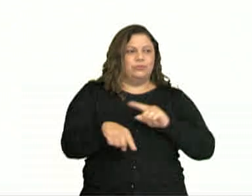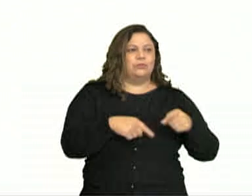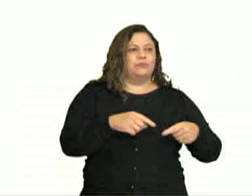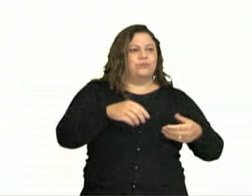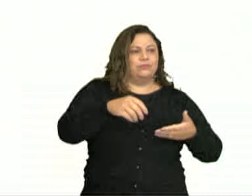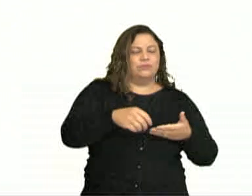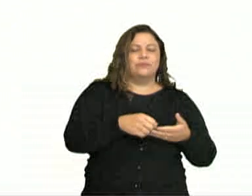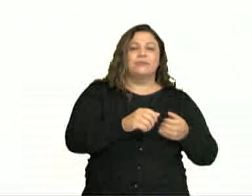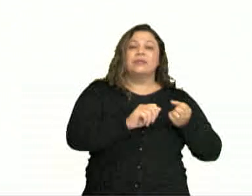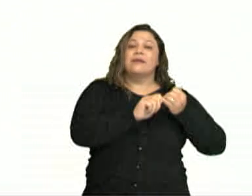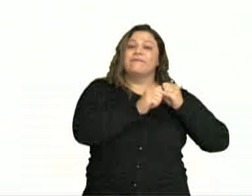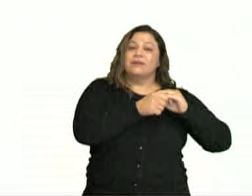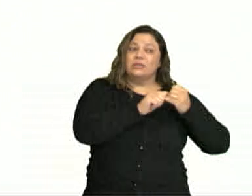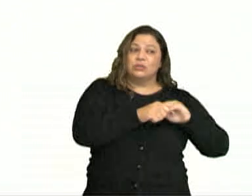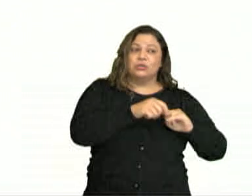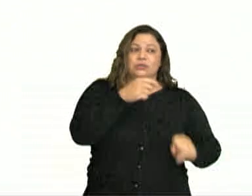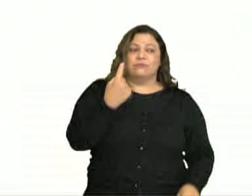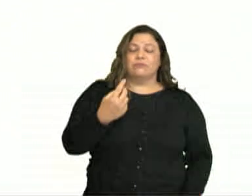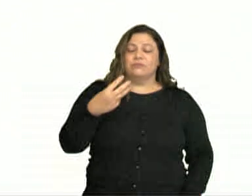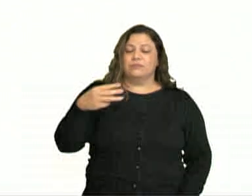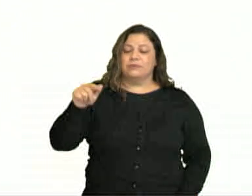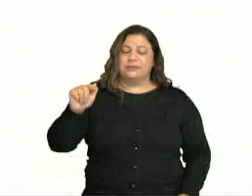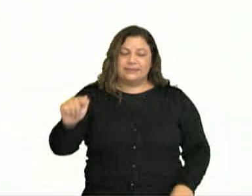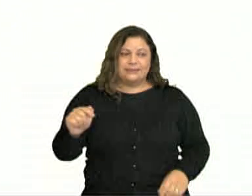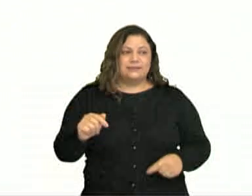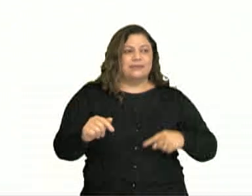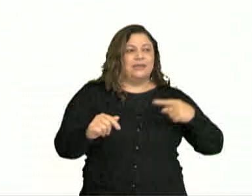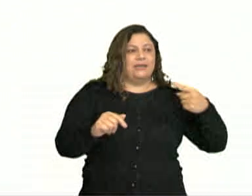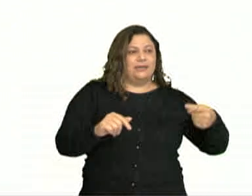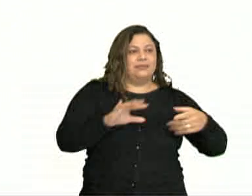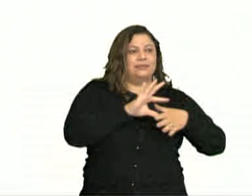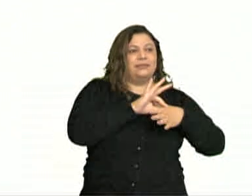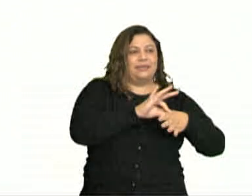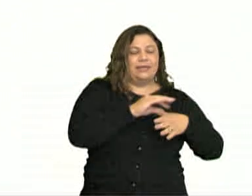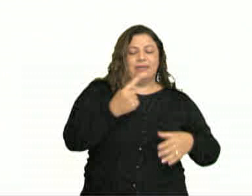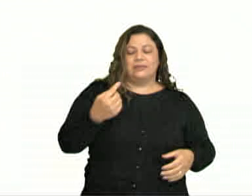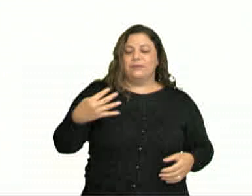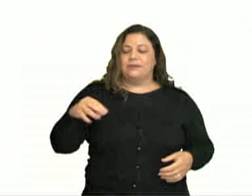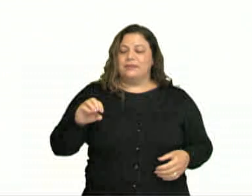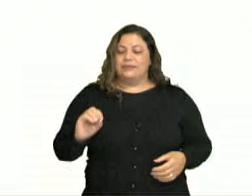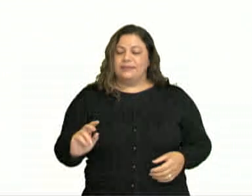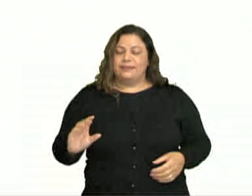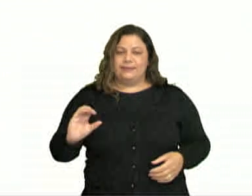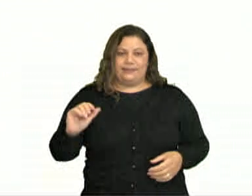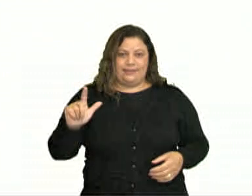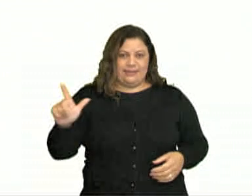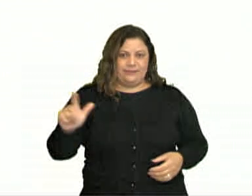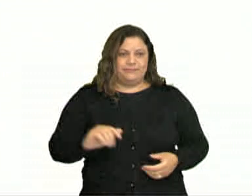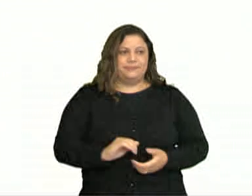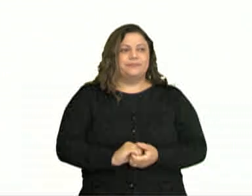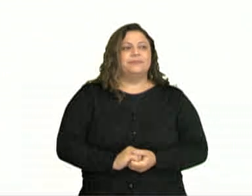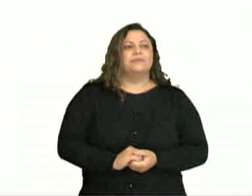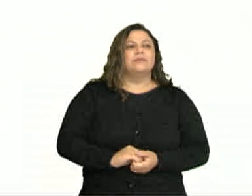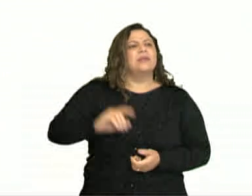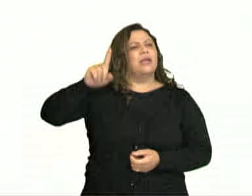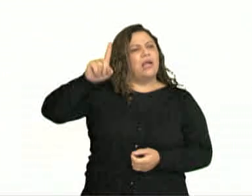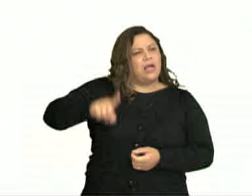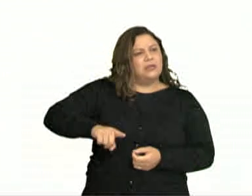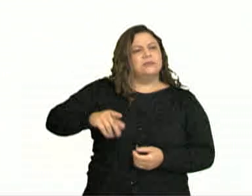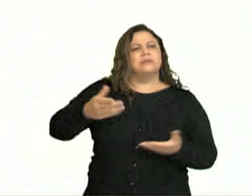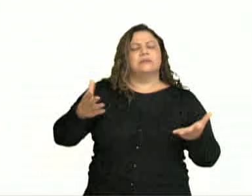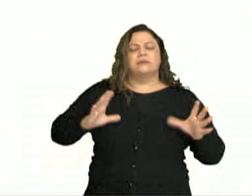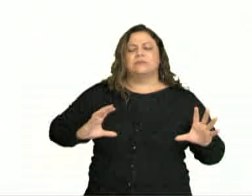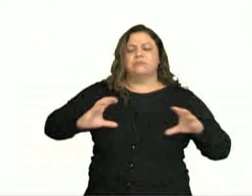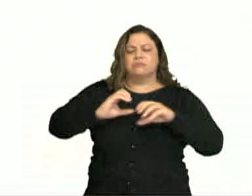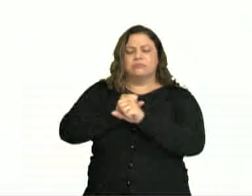concha de feijão, 137 quilocalorias. E uma porção de carne, 140 quilocalorias. Assim, essa refeição,